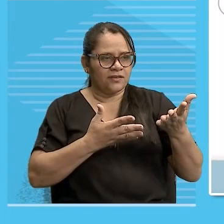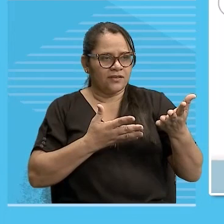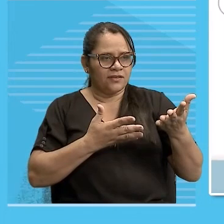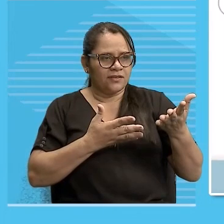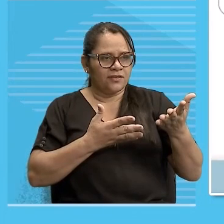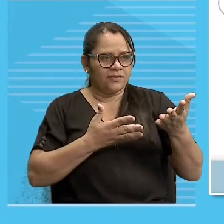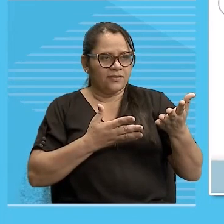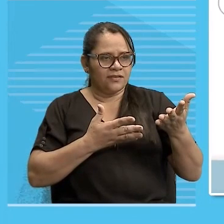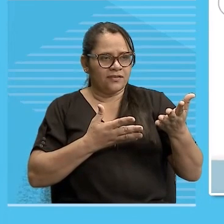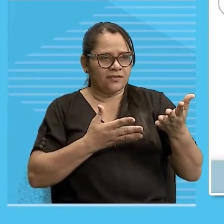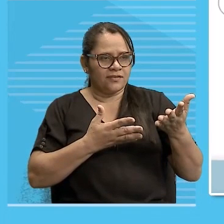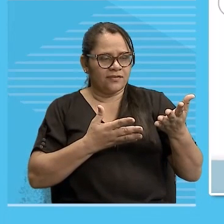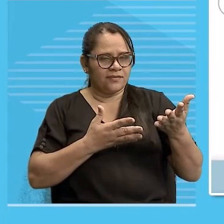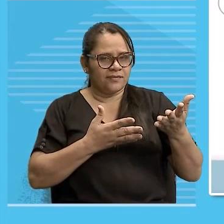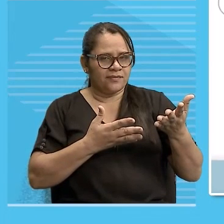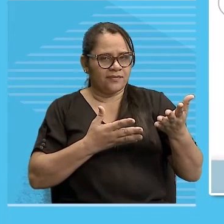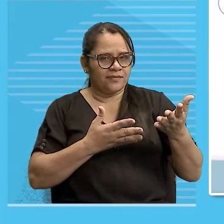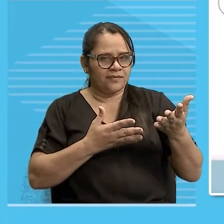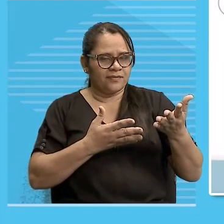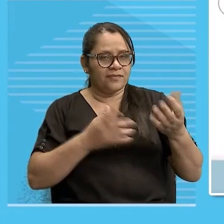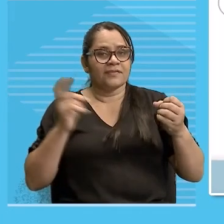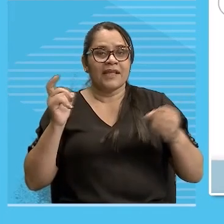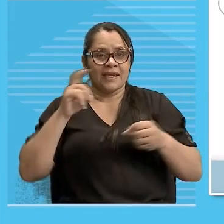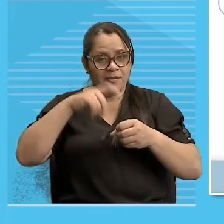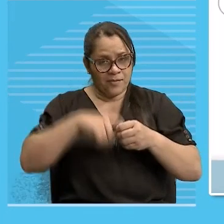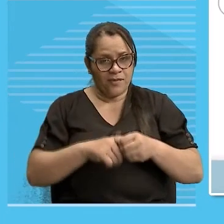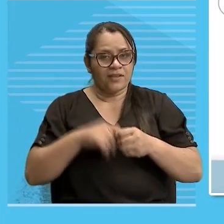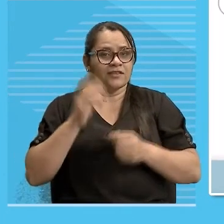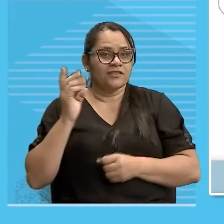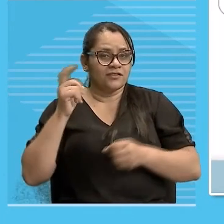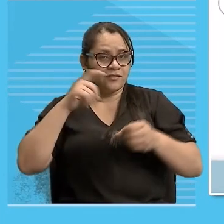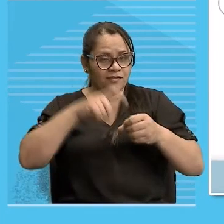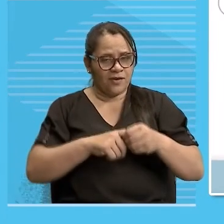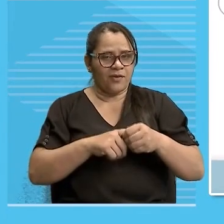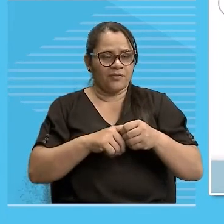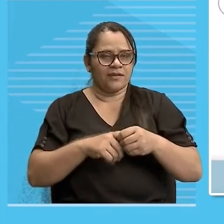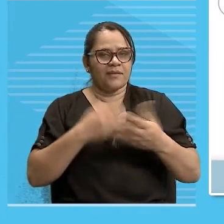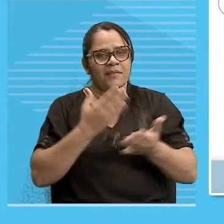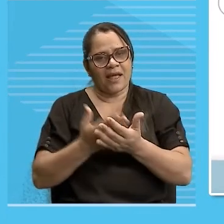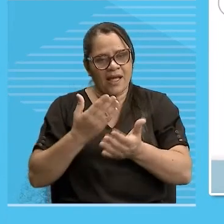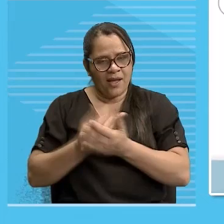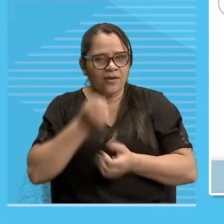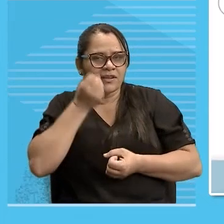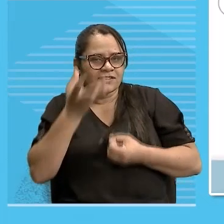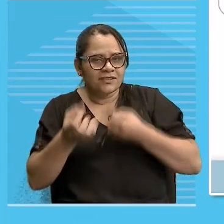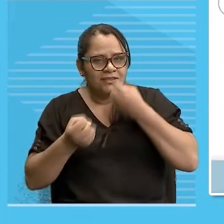é isso? Daqui a pouco a gente volta para a nossa linha de interjeição. Até já!